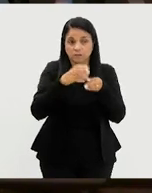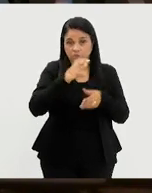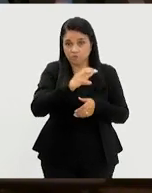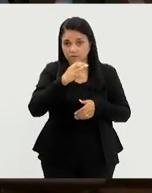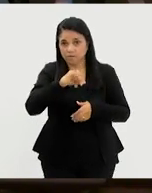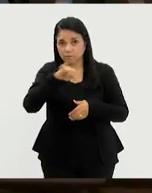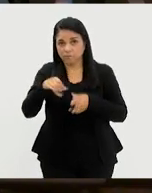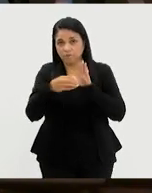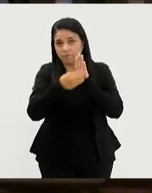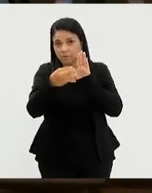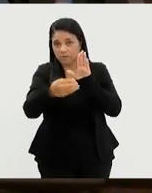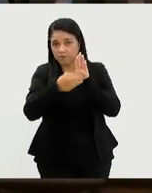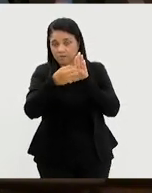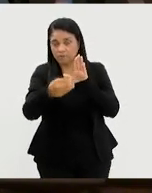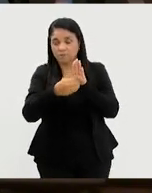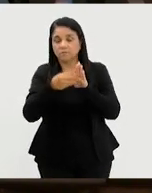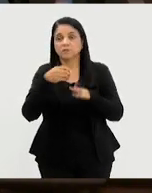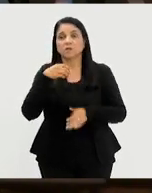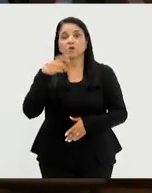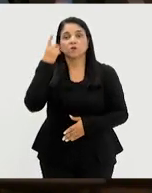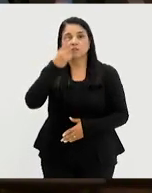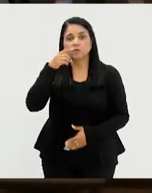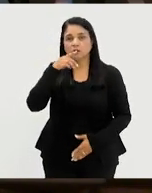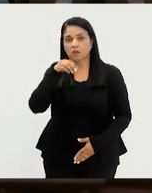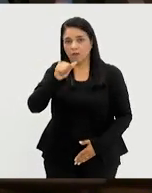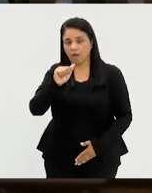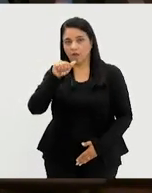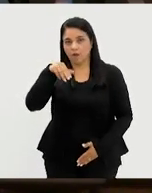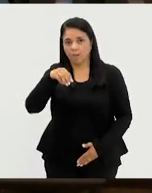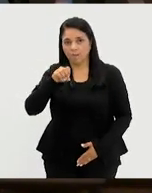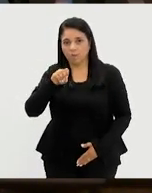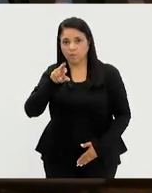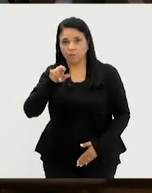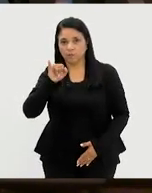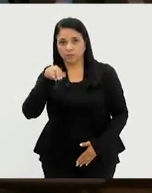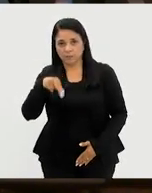parecer Deputado Rodrigo Amorim Deputado Felipinho r